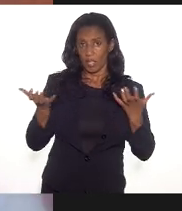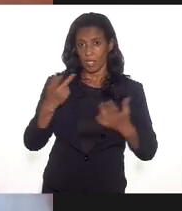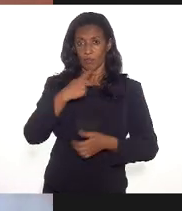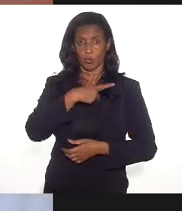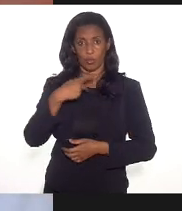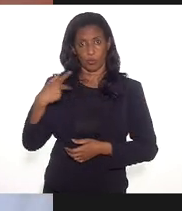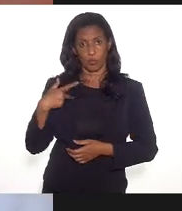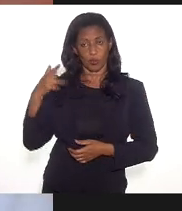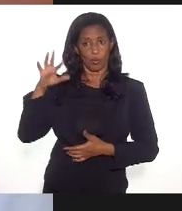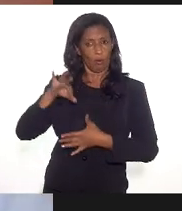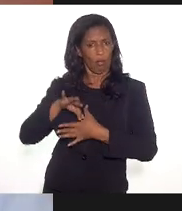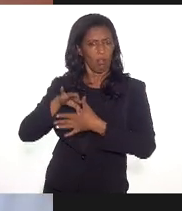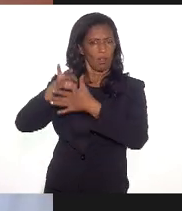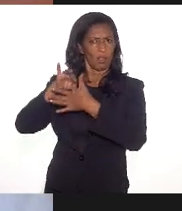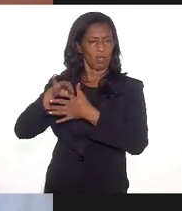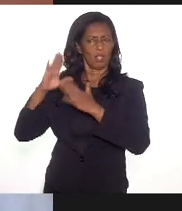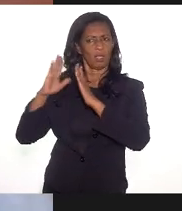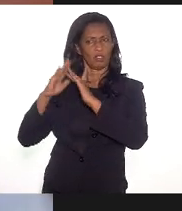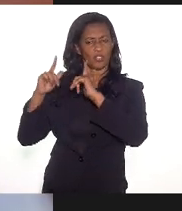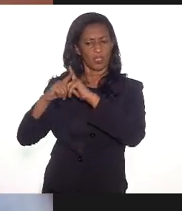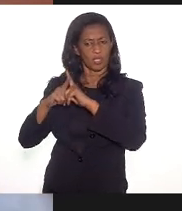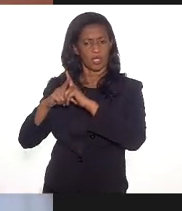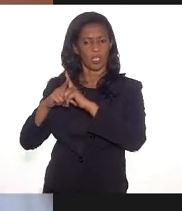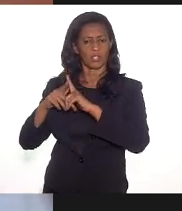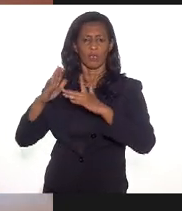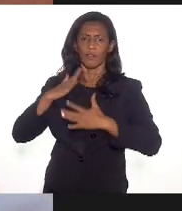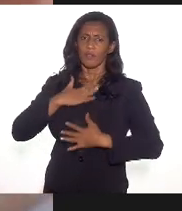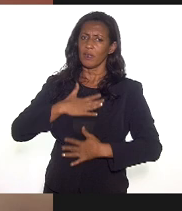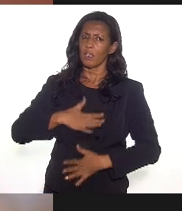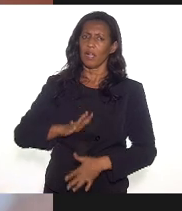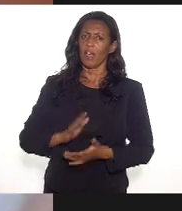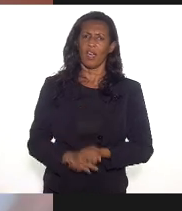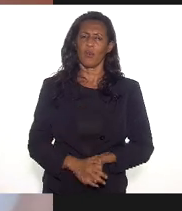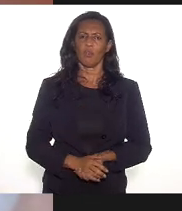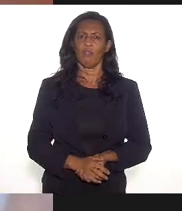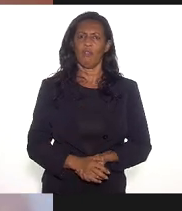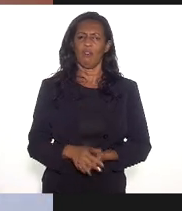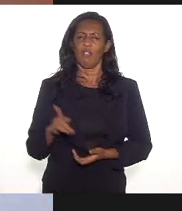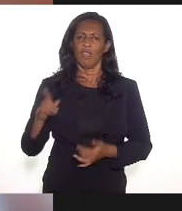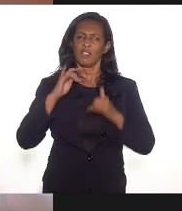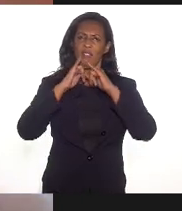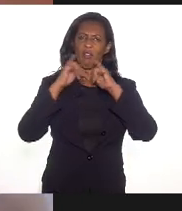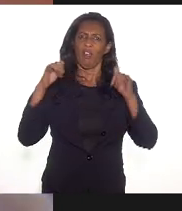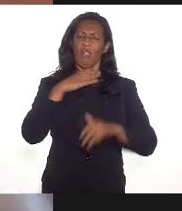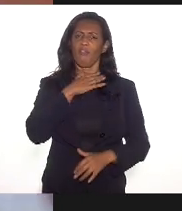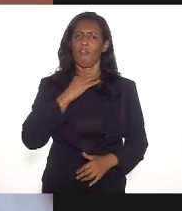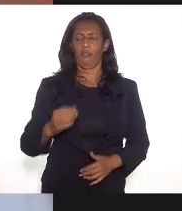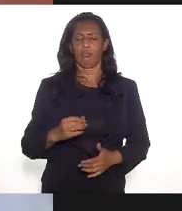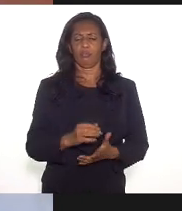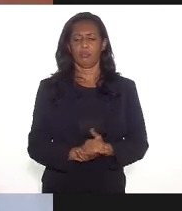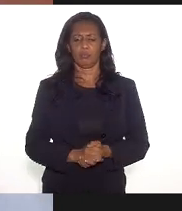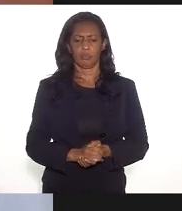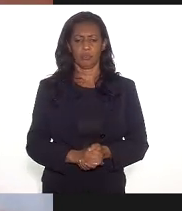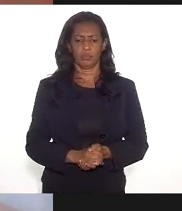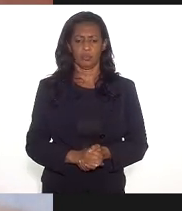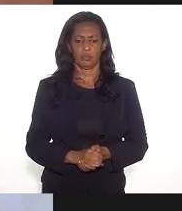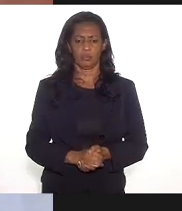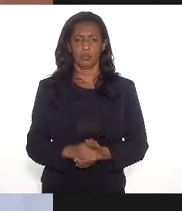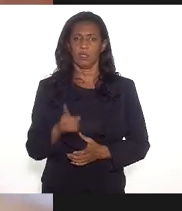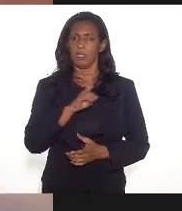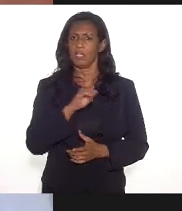pastores, os líderes de igreja, fiquem tranquilos, só pode ser feito. Não vamos fazer alguma